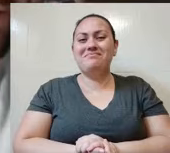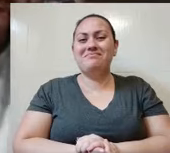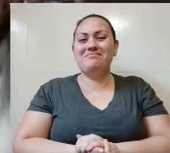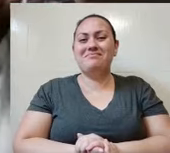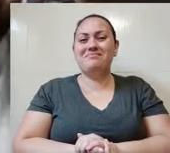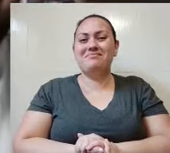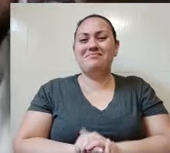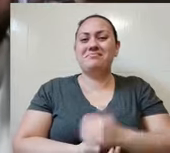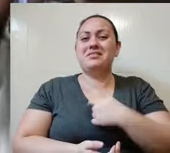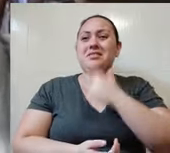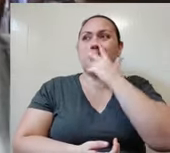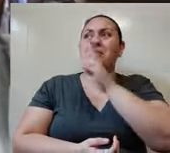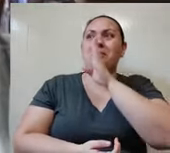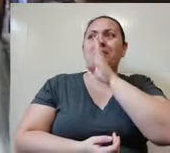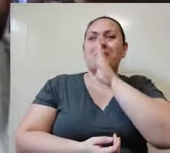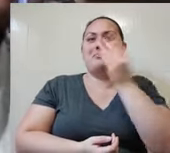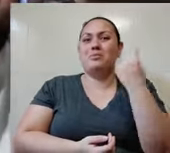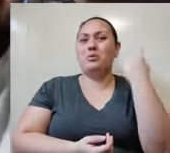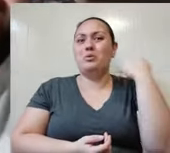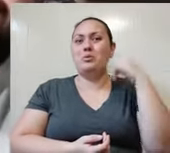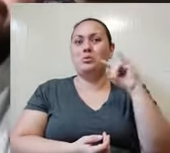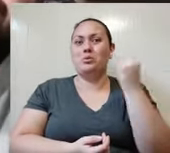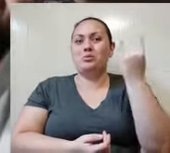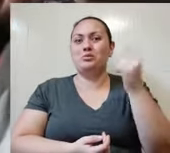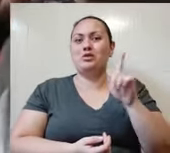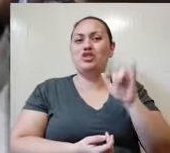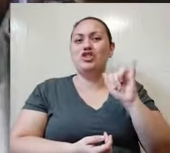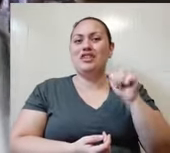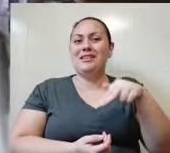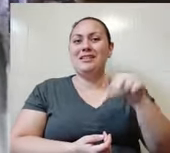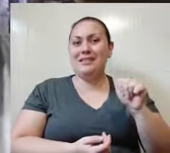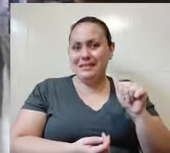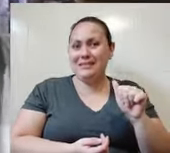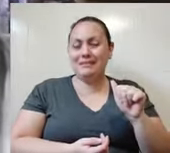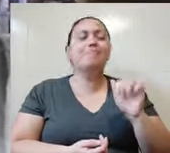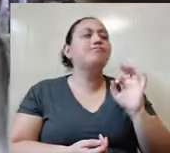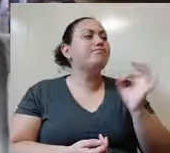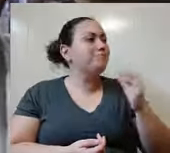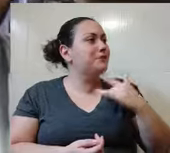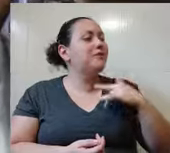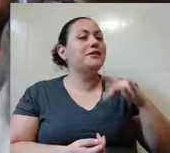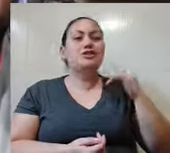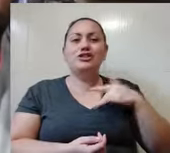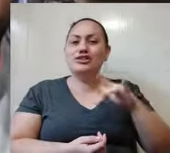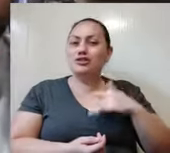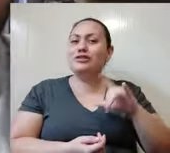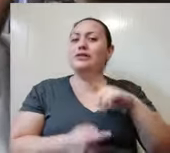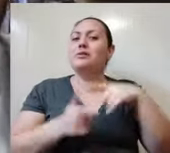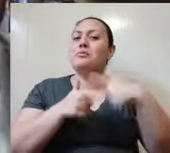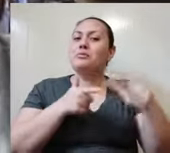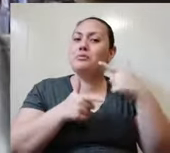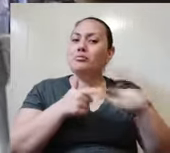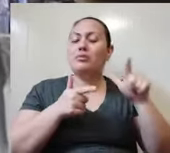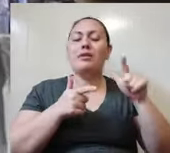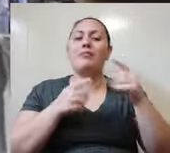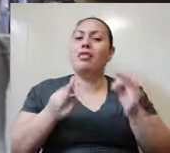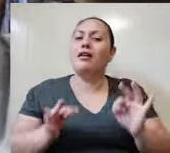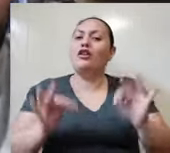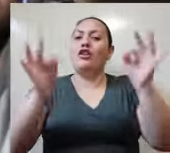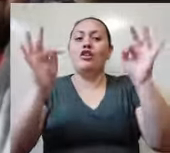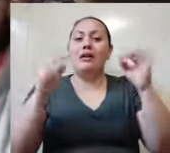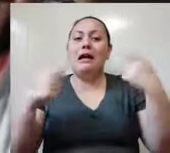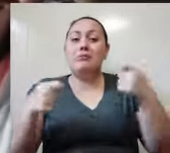Vou ficar em silêncio, que nem aconteceu com a Giana aquele dia. Tadinha, né? Nosso último encontro, a Ah, gente ficou com problemas técnicos.